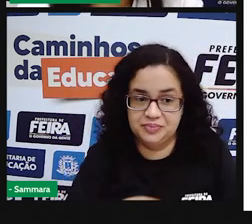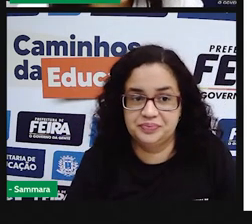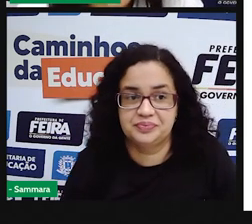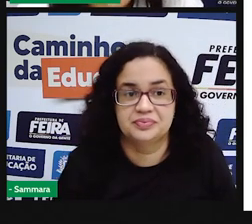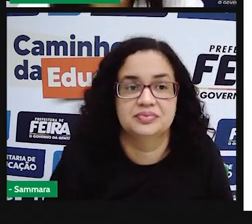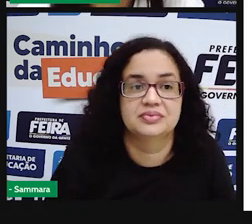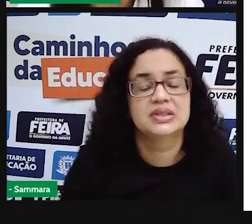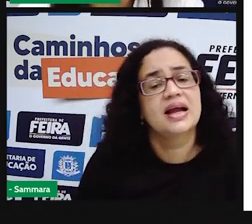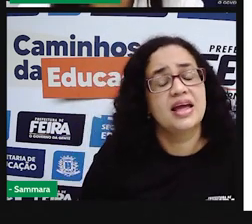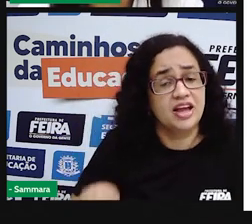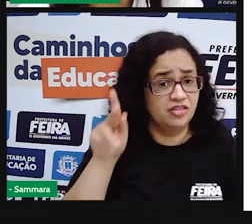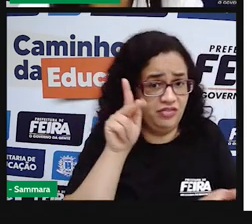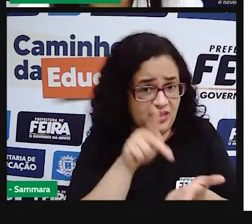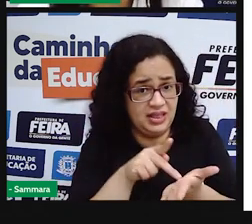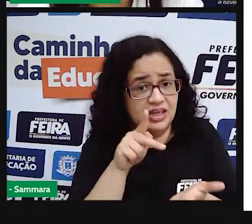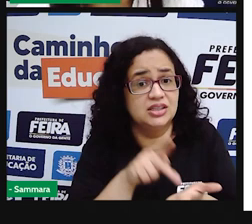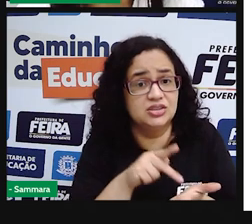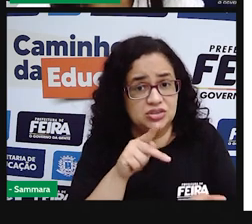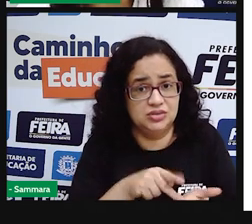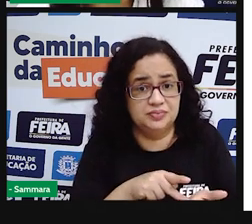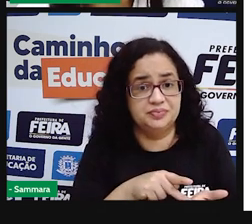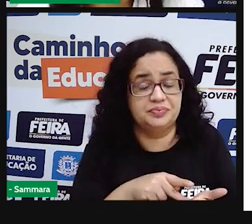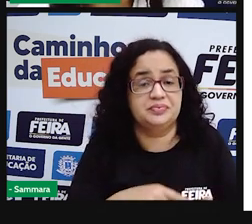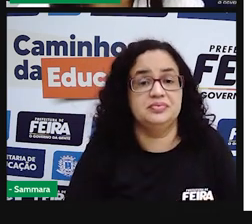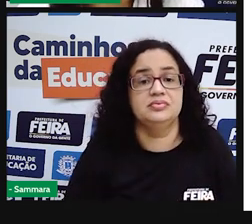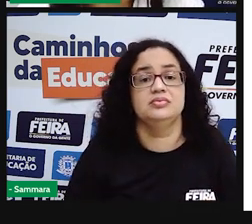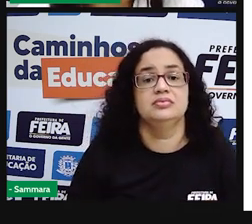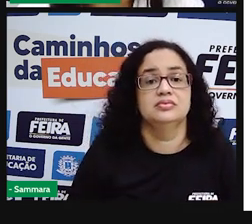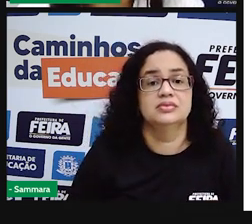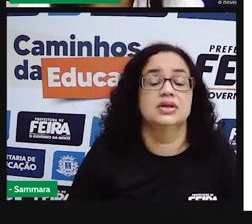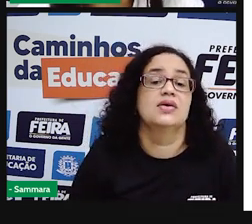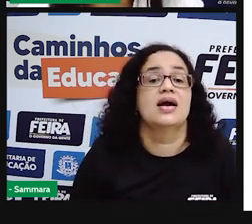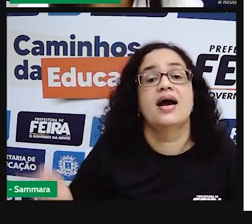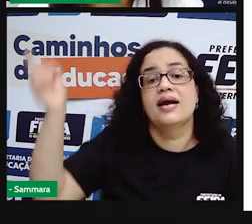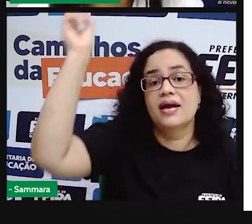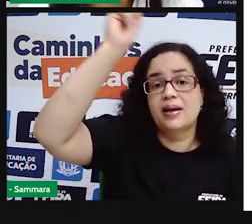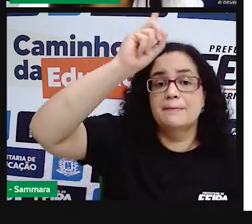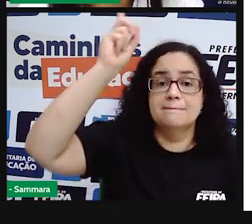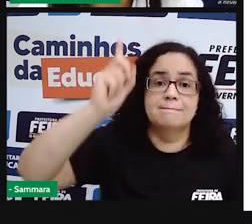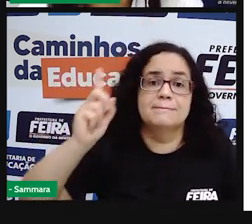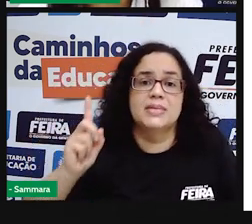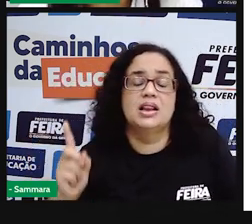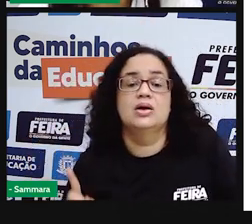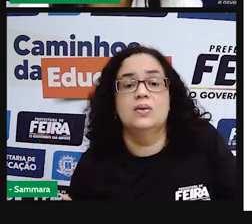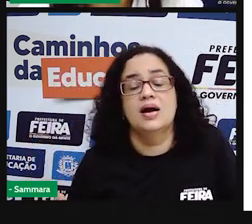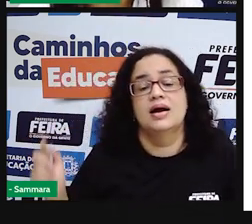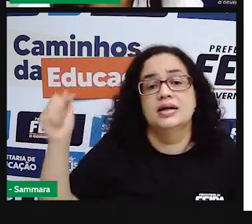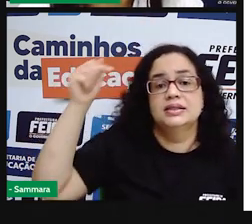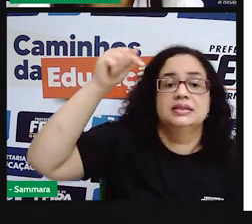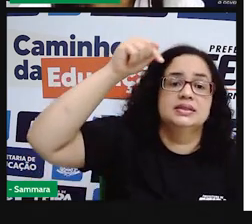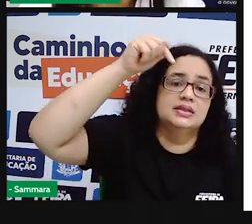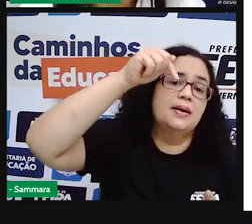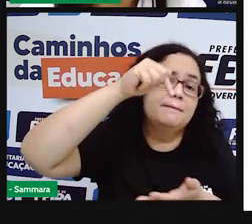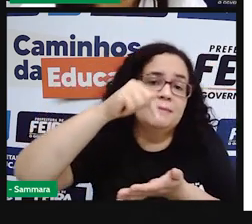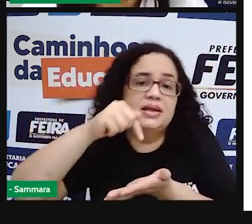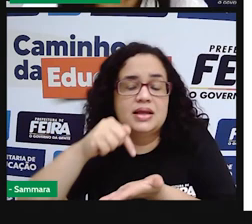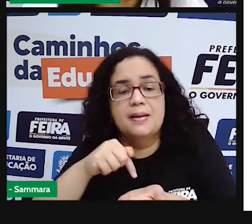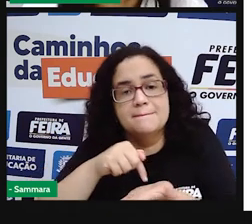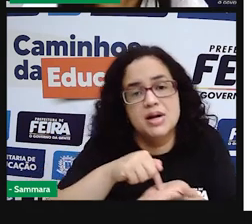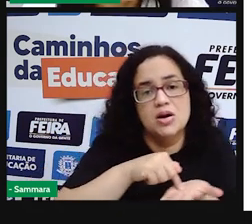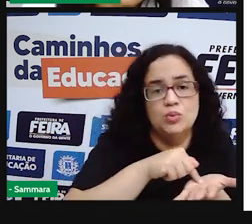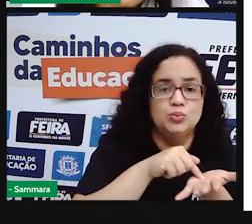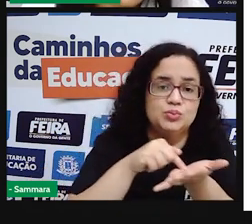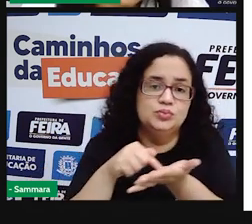É verdade, cai, cai, balão, aqui na minha